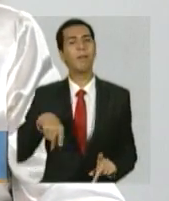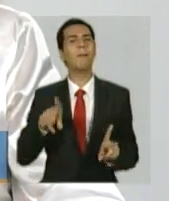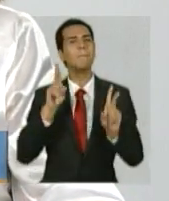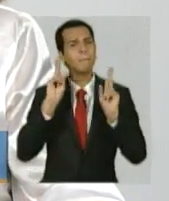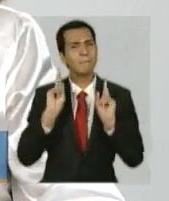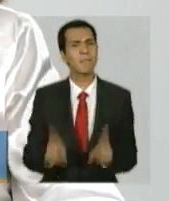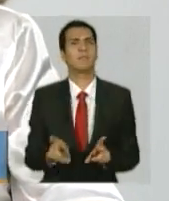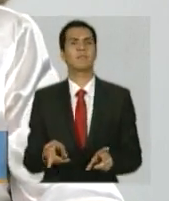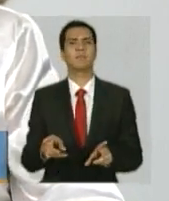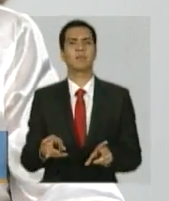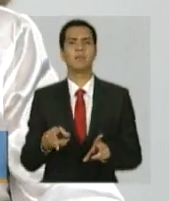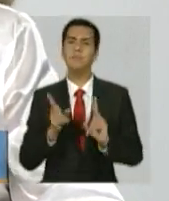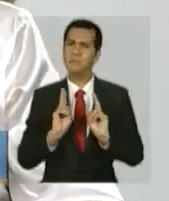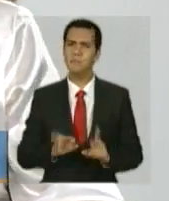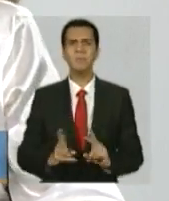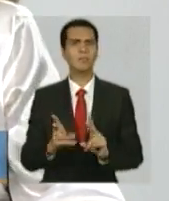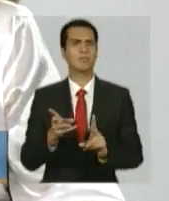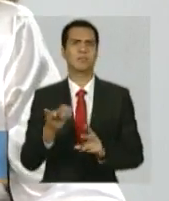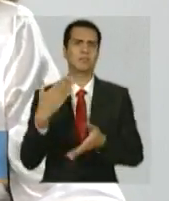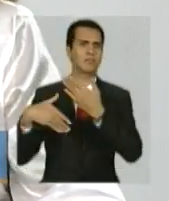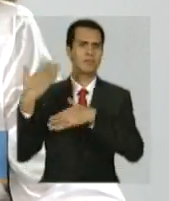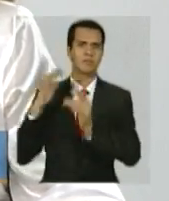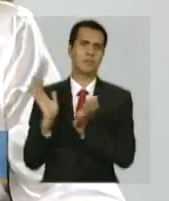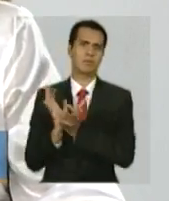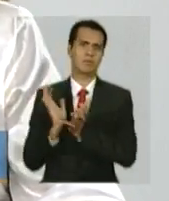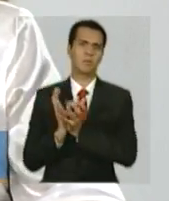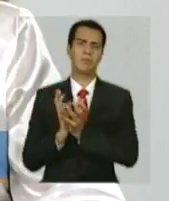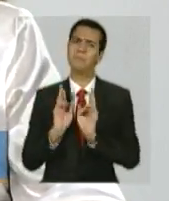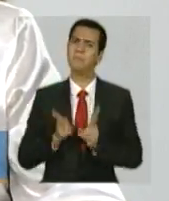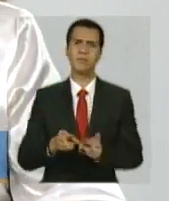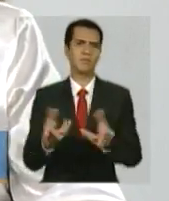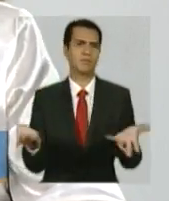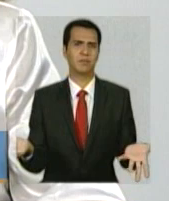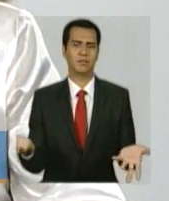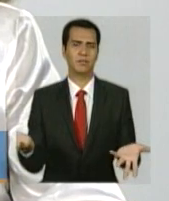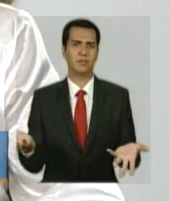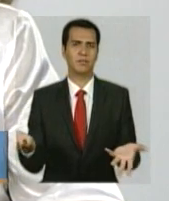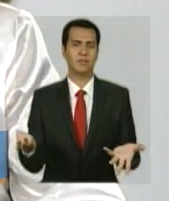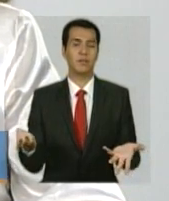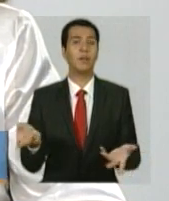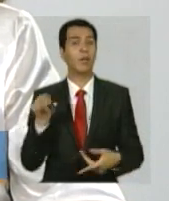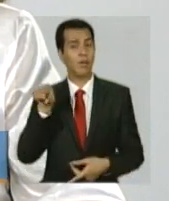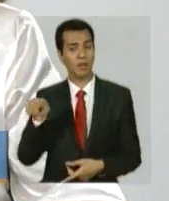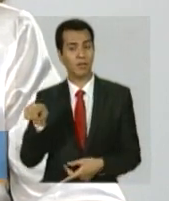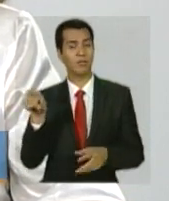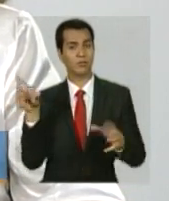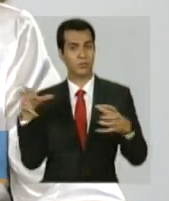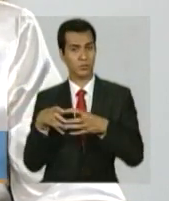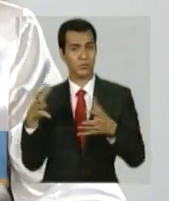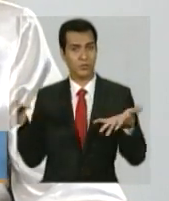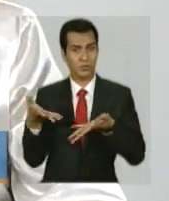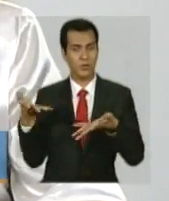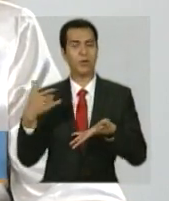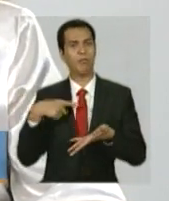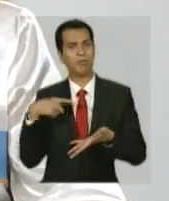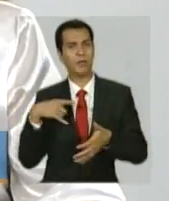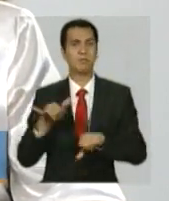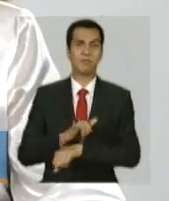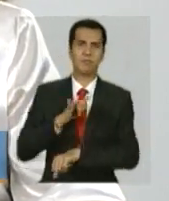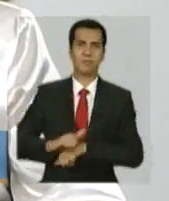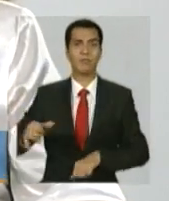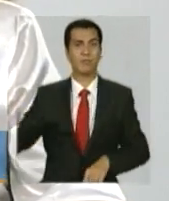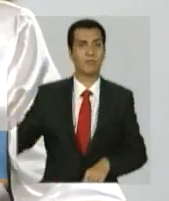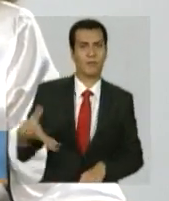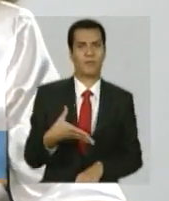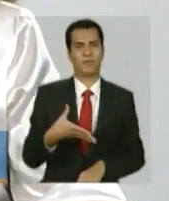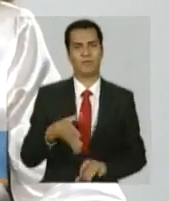mesmo entrevistador que vai ter estratégias novas para abordagem para chegar a essa família. Essas